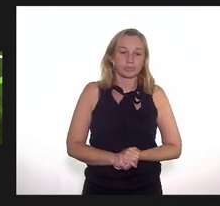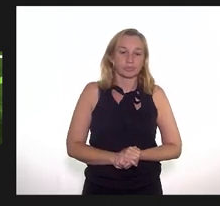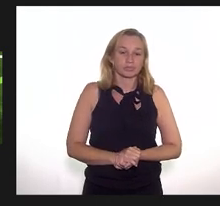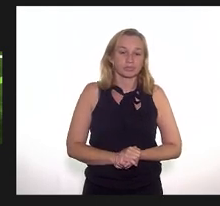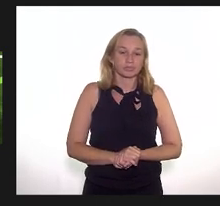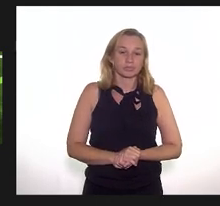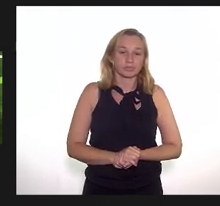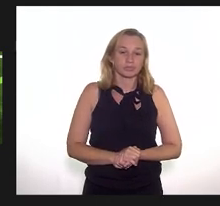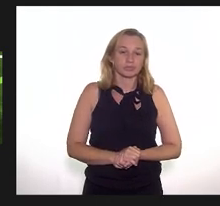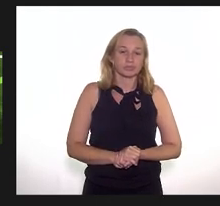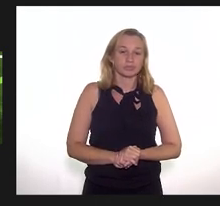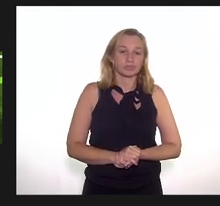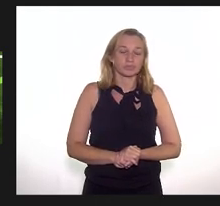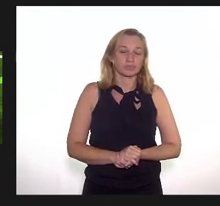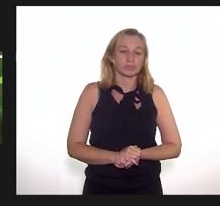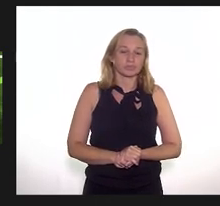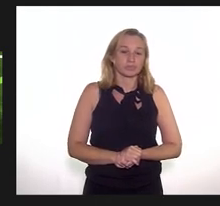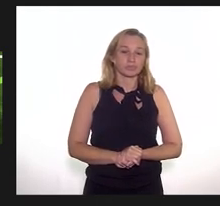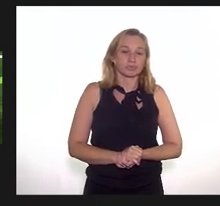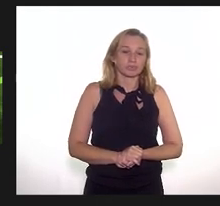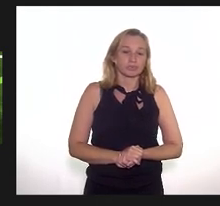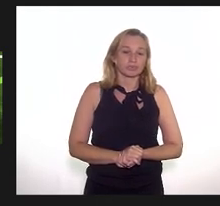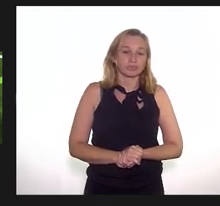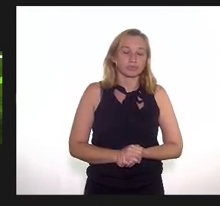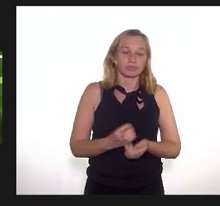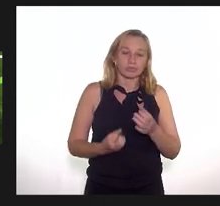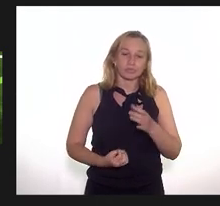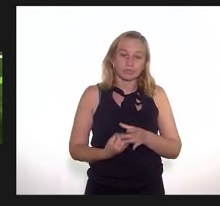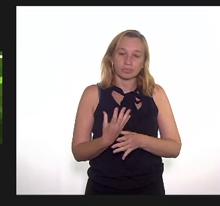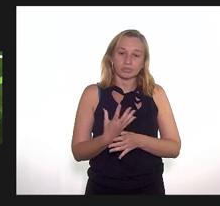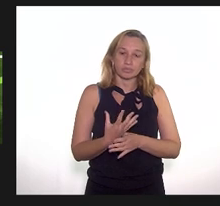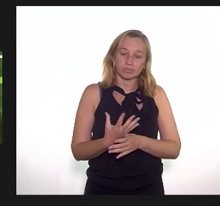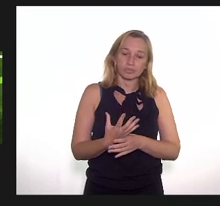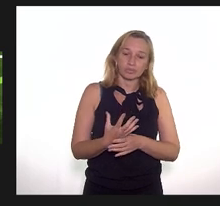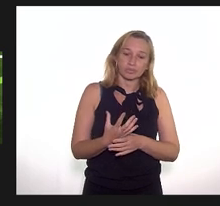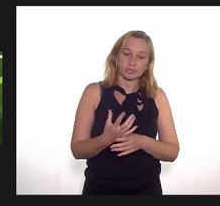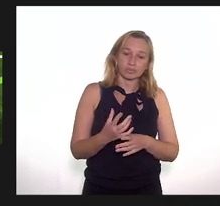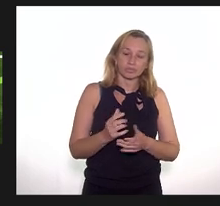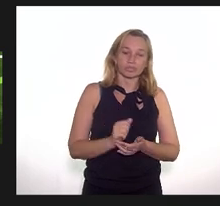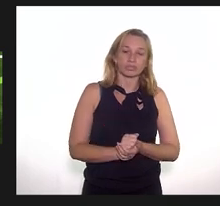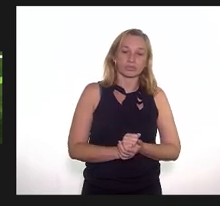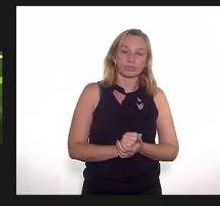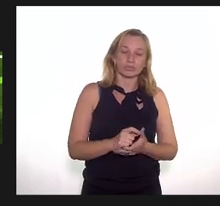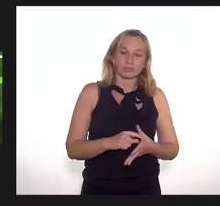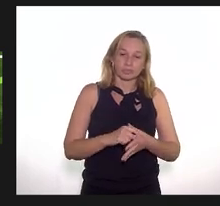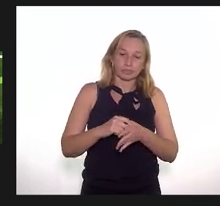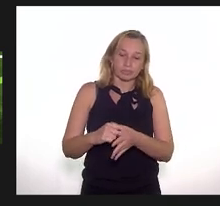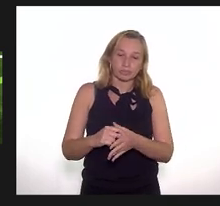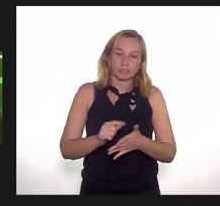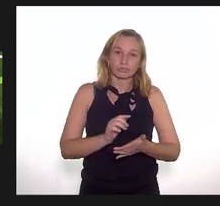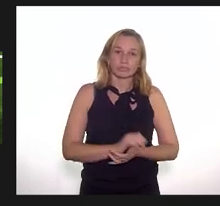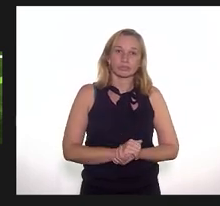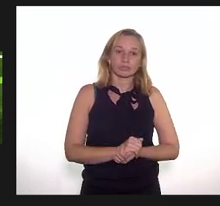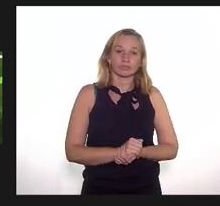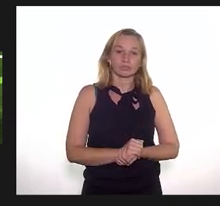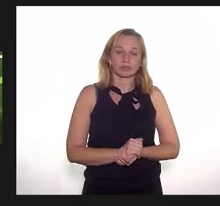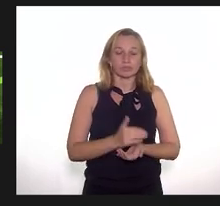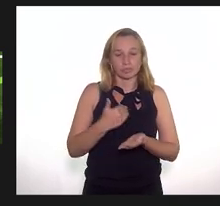gente tentar construir uma governança a partir da Secretaria de